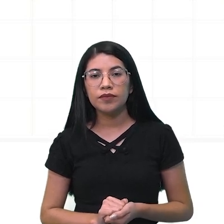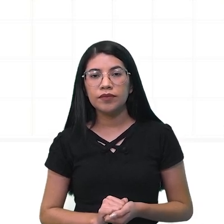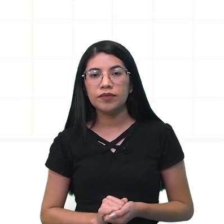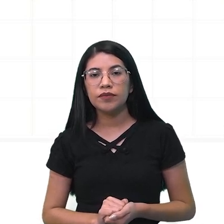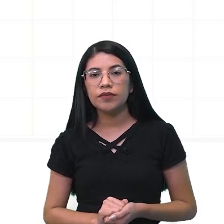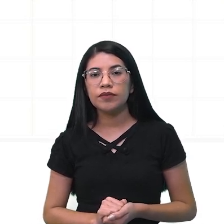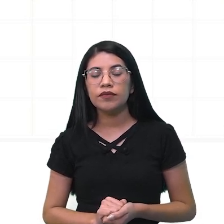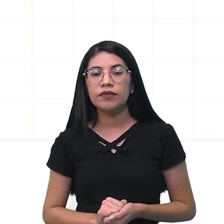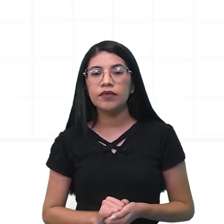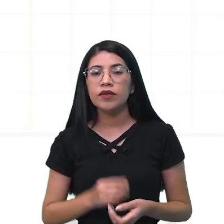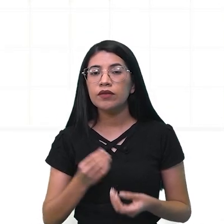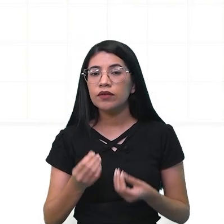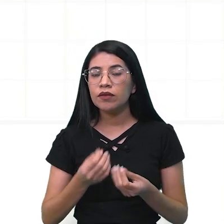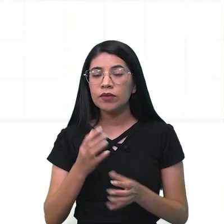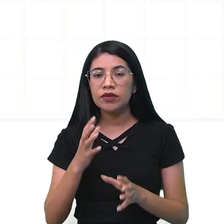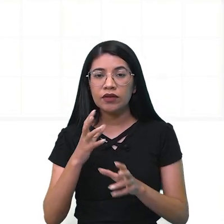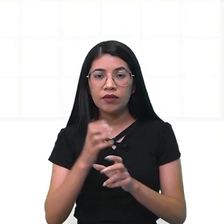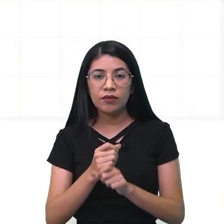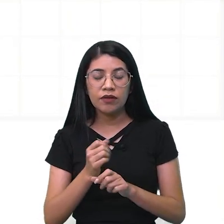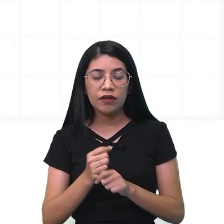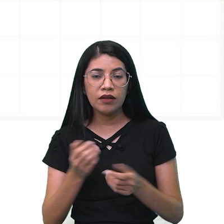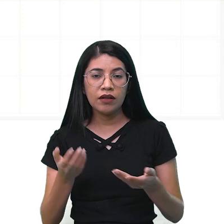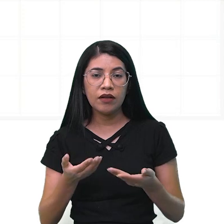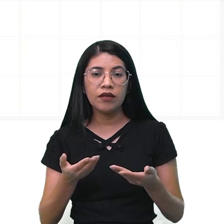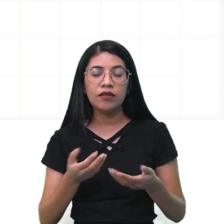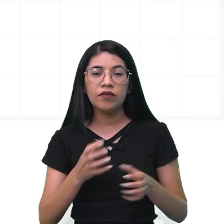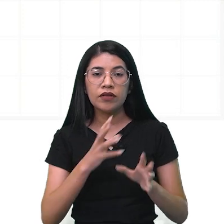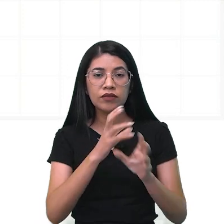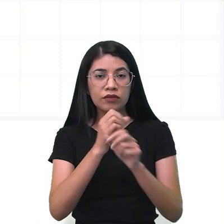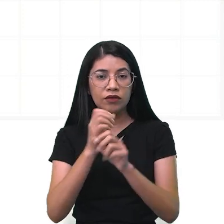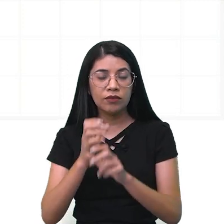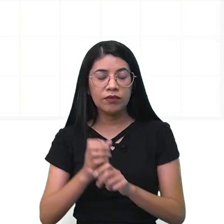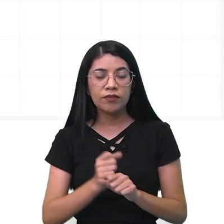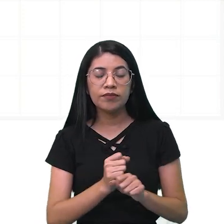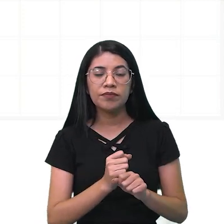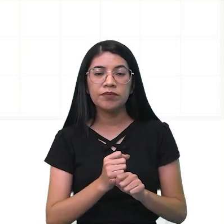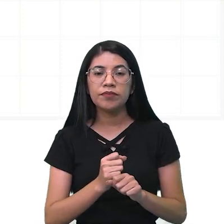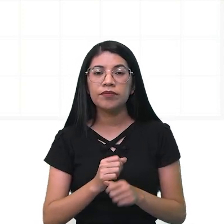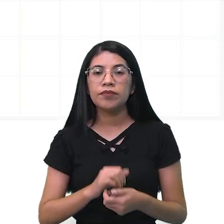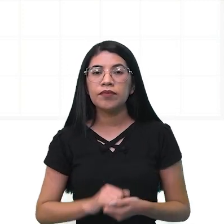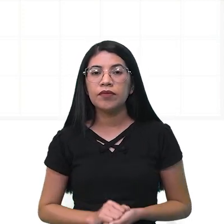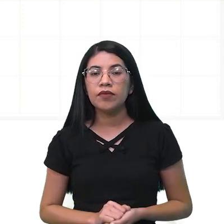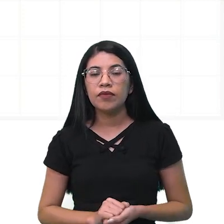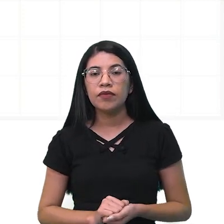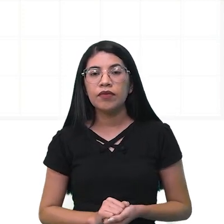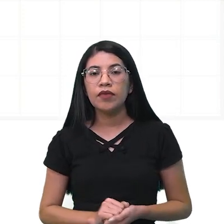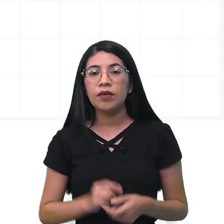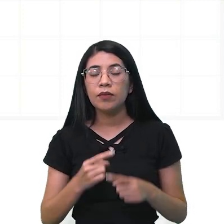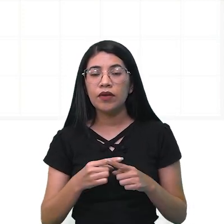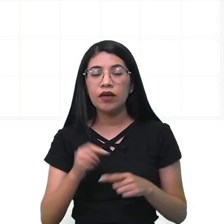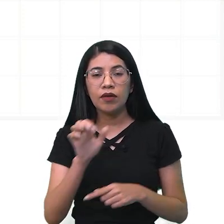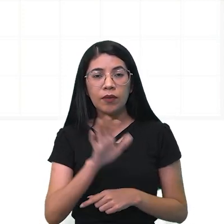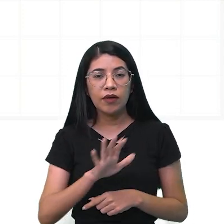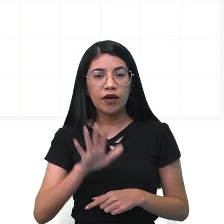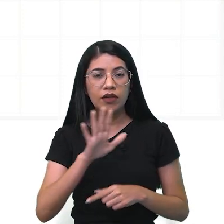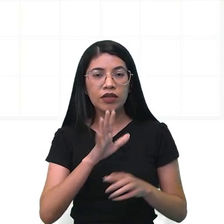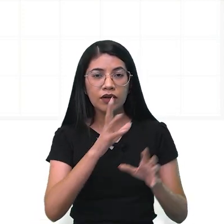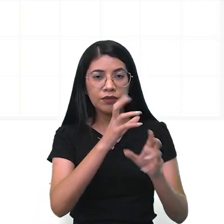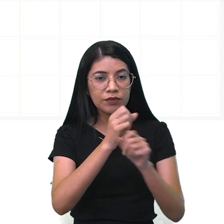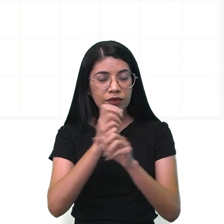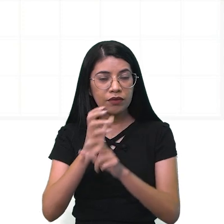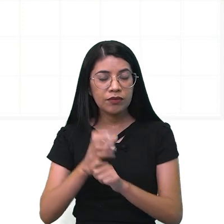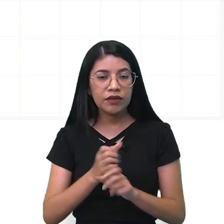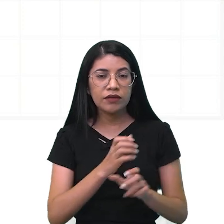O que nós vamos fazer agora? Nós vamos fazer o somatório, porque ele está falando em perímetro, né? Então já